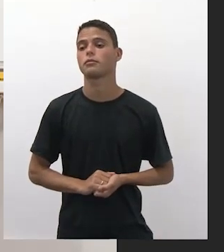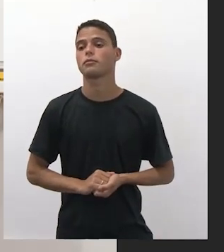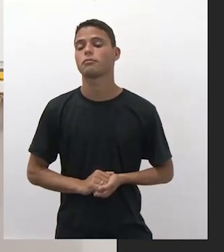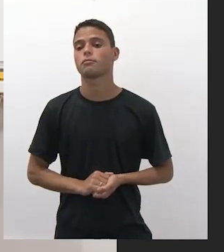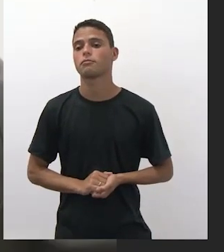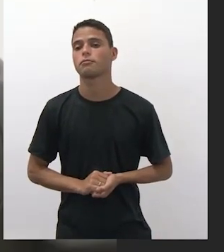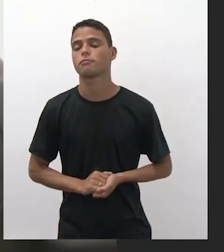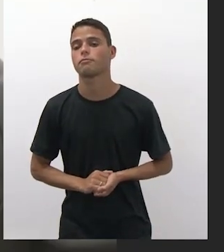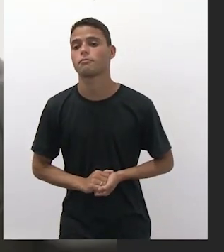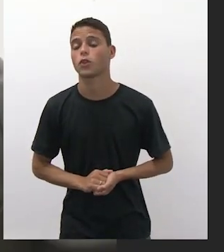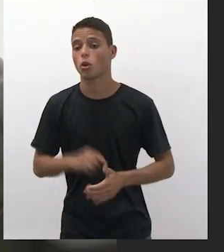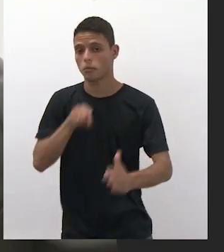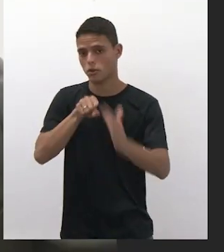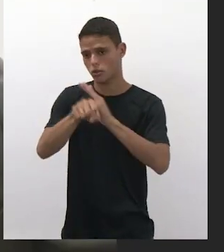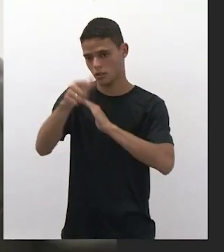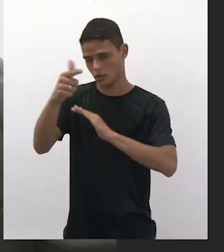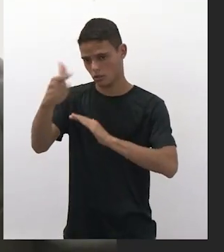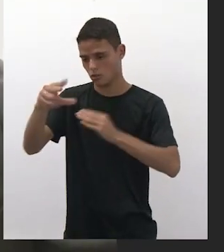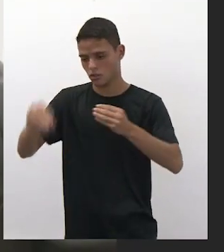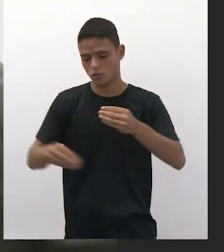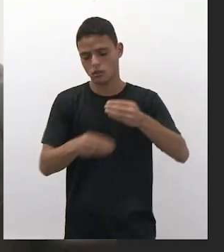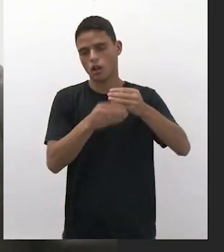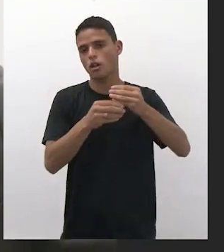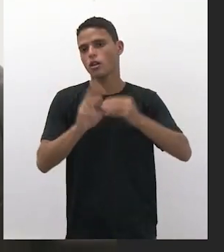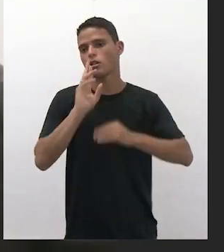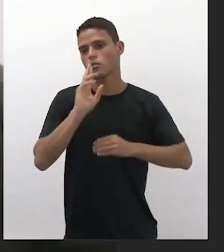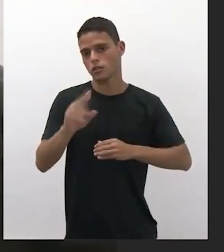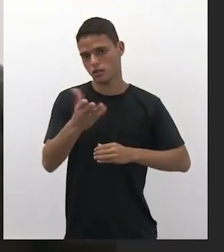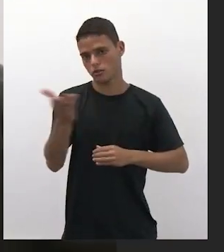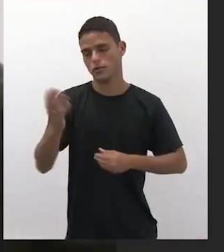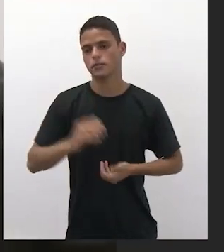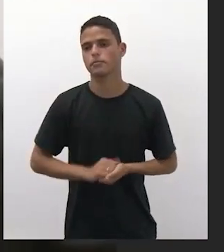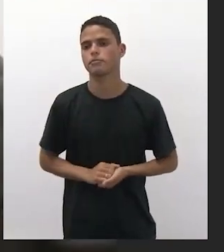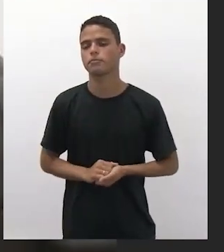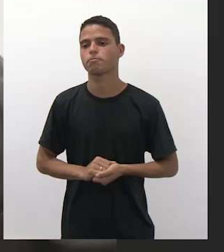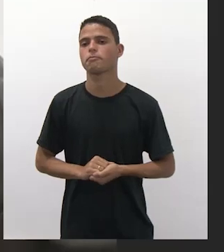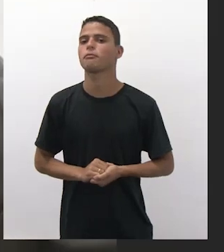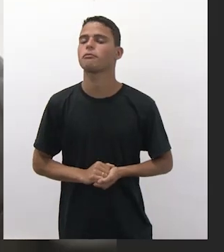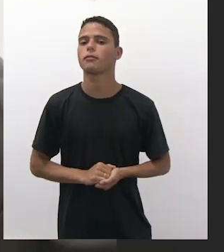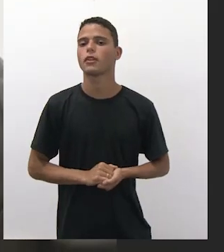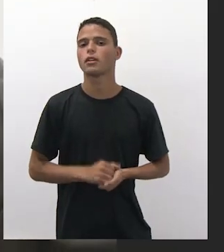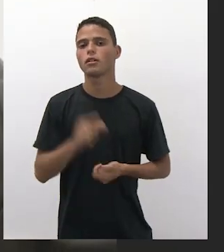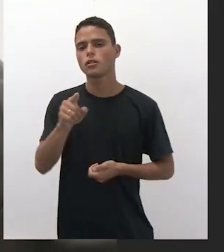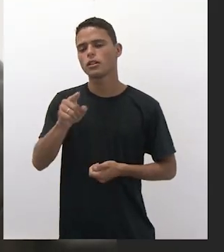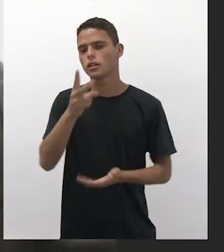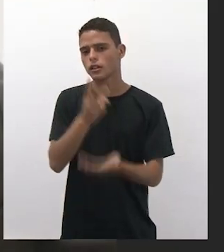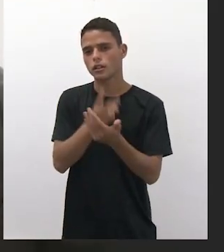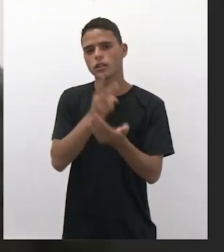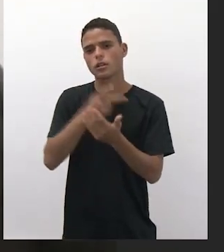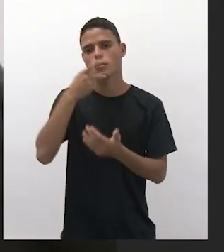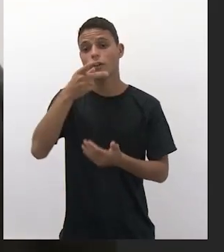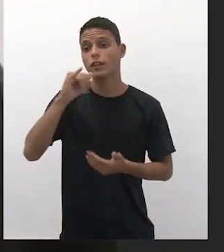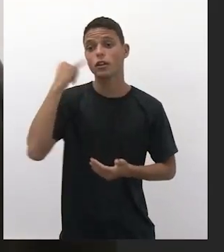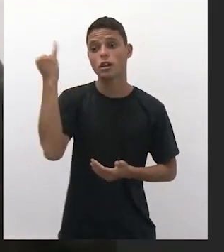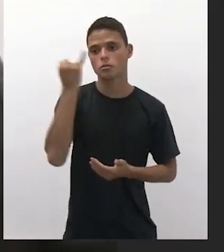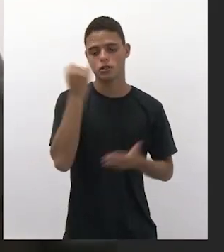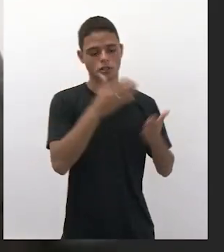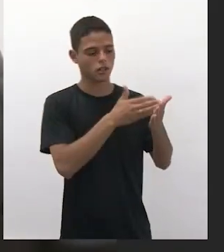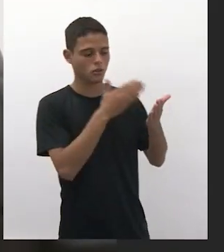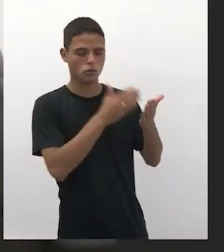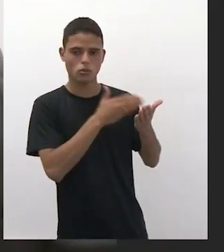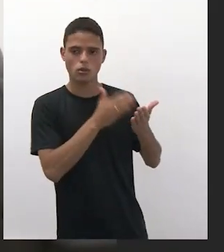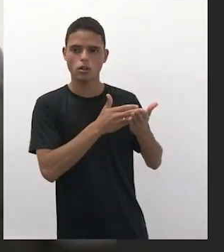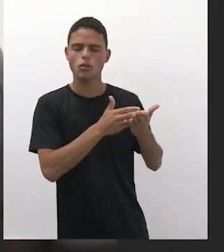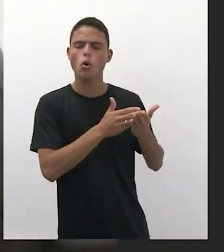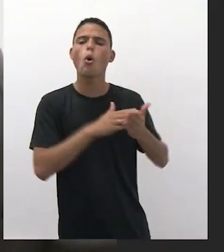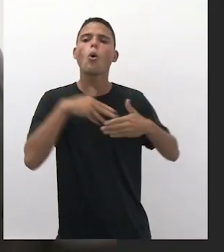Edivane, mais uma pergunta que eu acho que complementa a sua resposta. Você que fala tanto da importância dos livros, da sua relação com os livros,